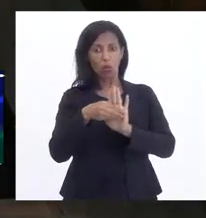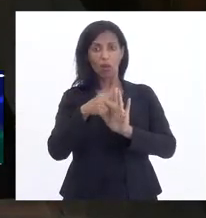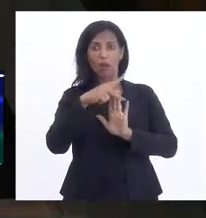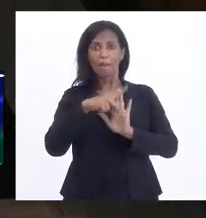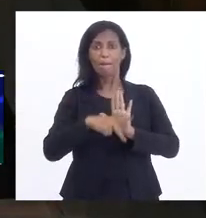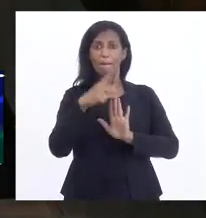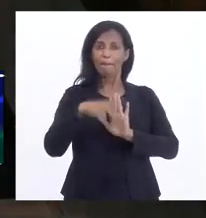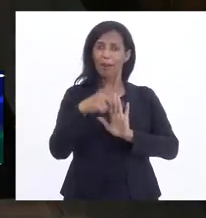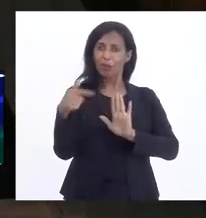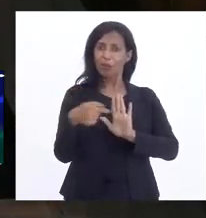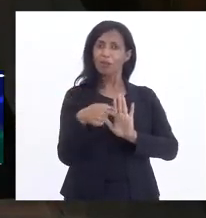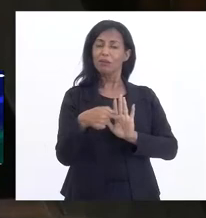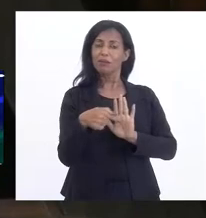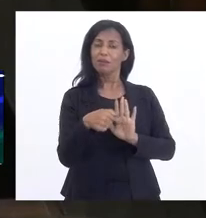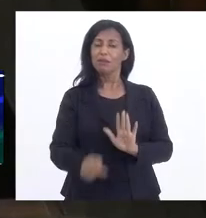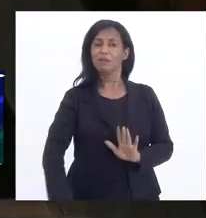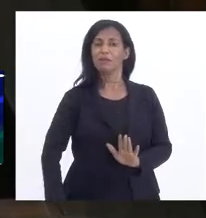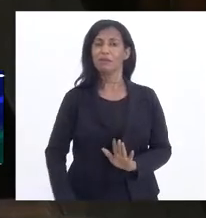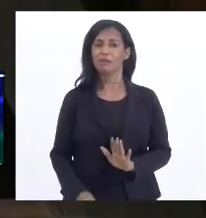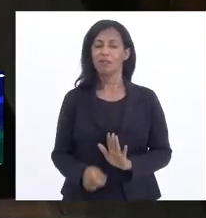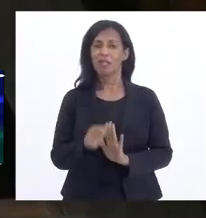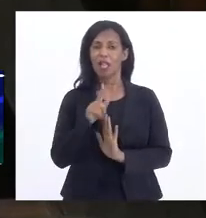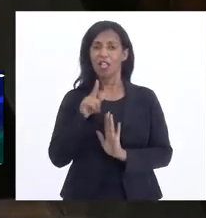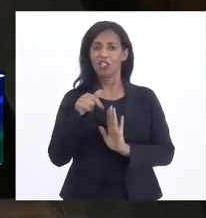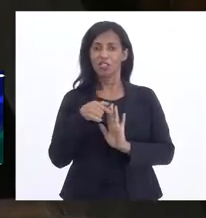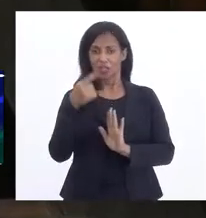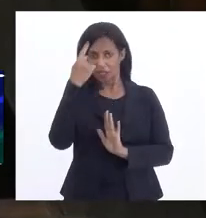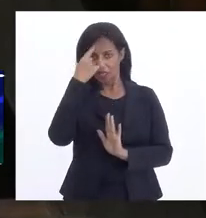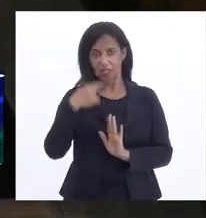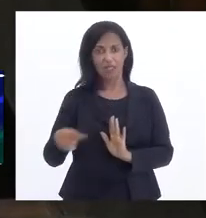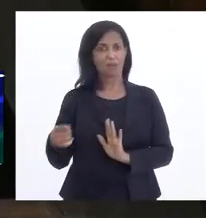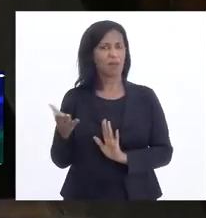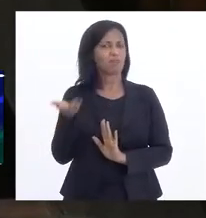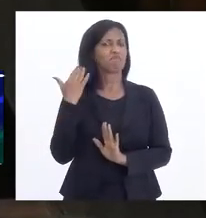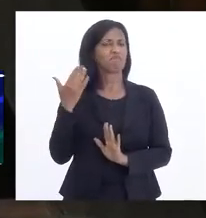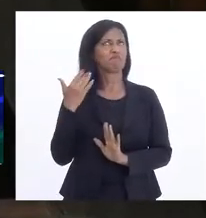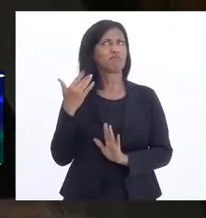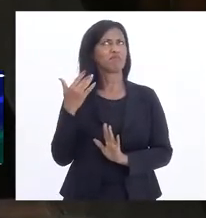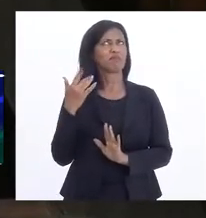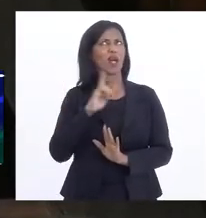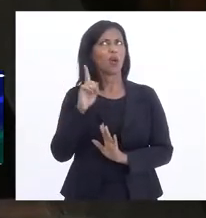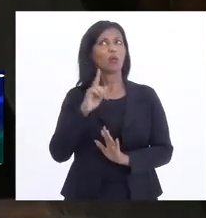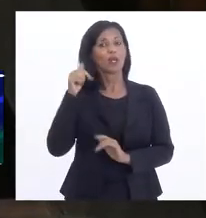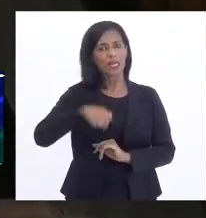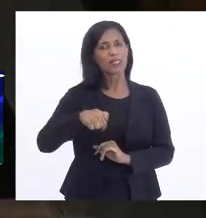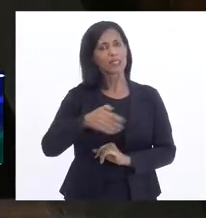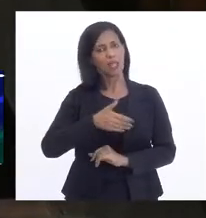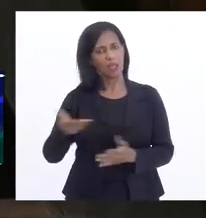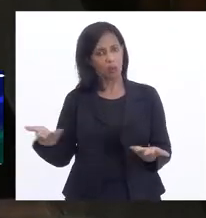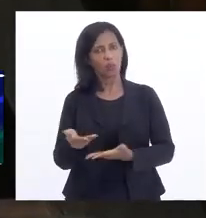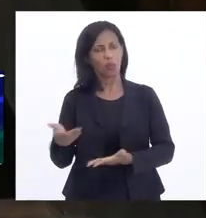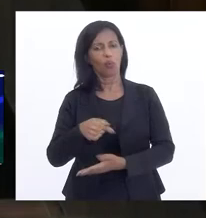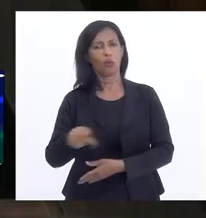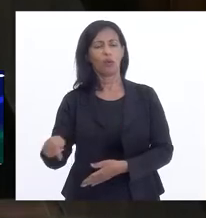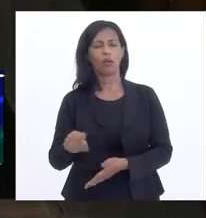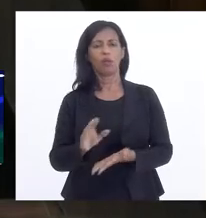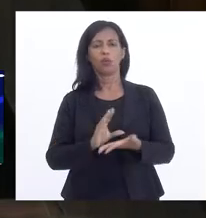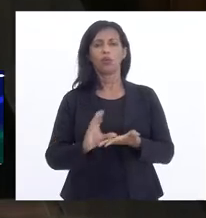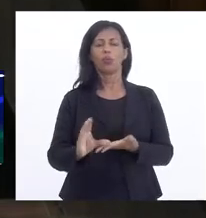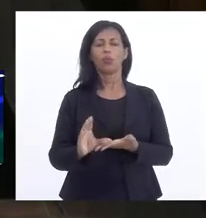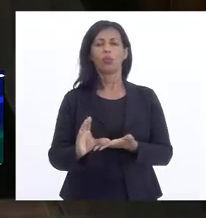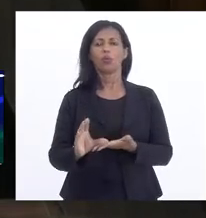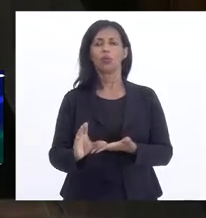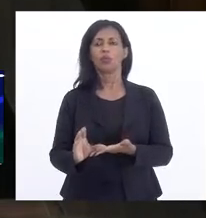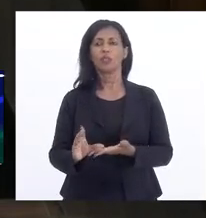foi pautado na agenda desta semana que passou, não desta semana agora, aliás, do Conselho Nacional de